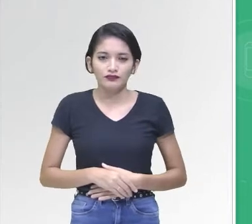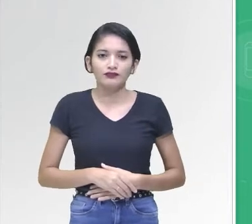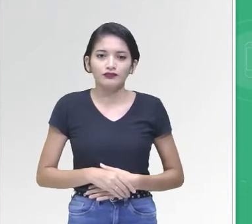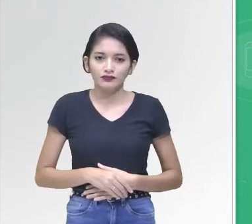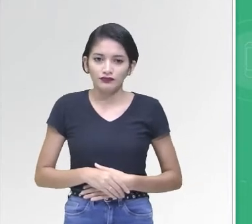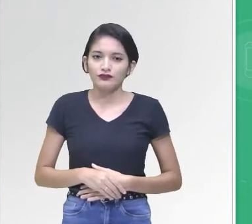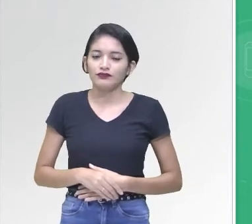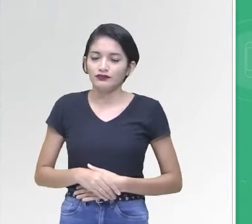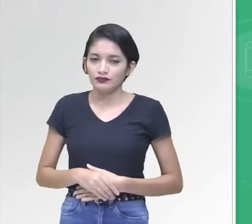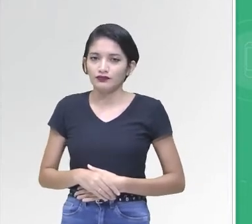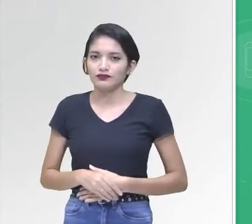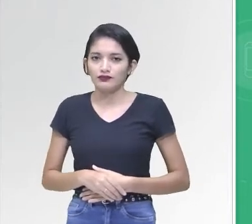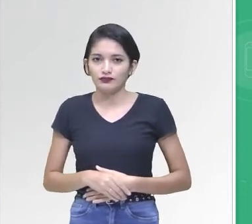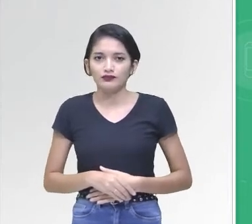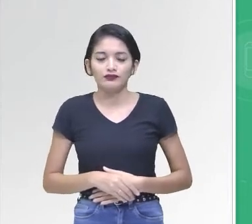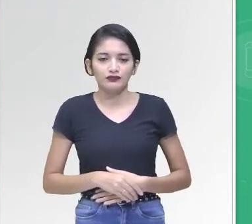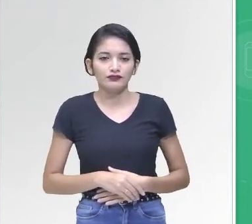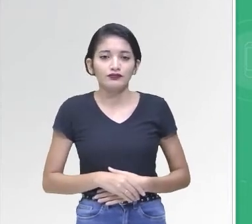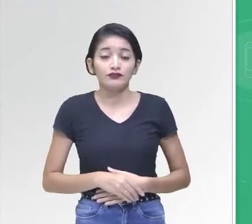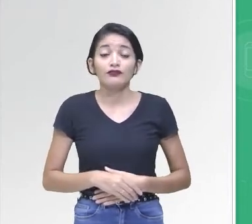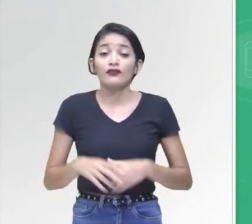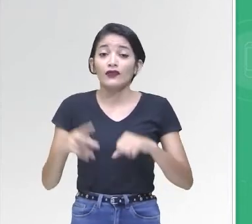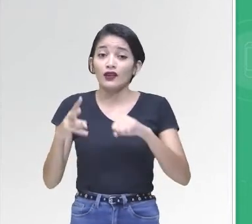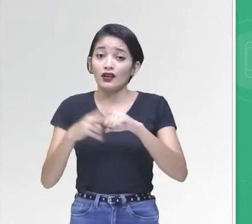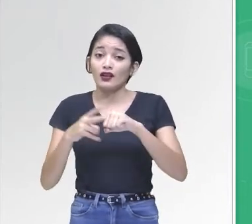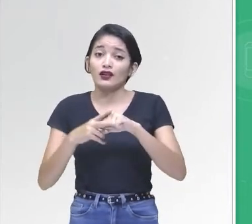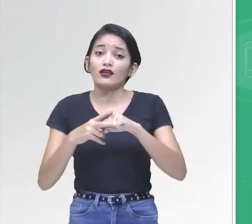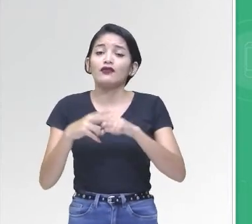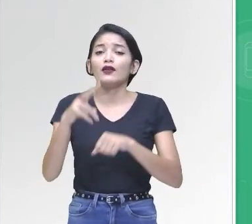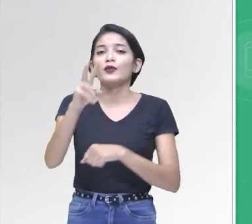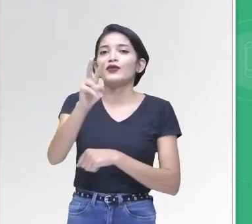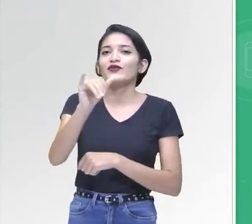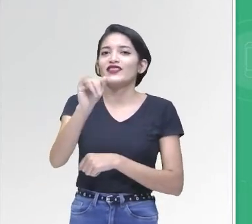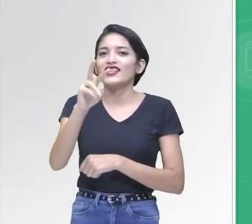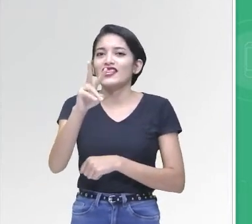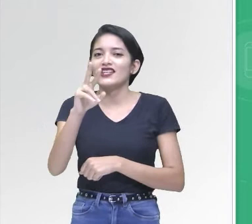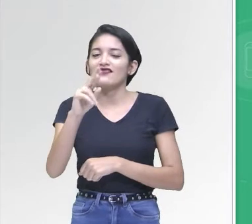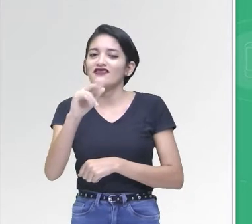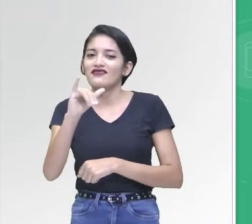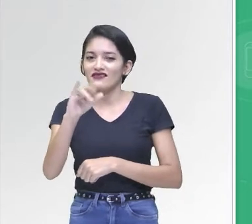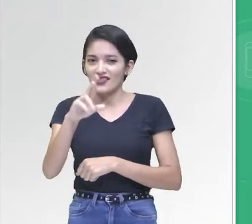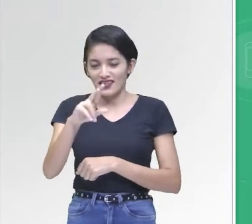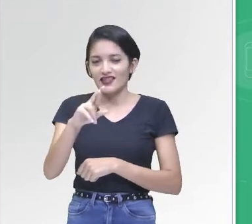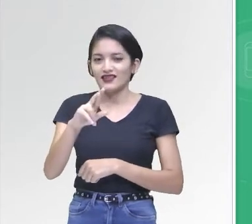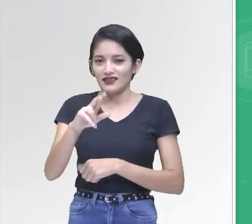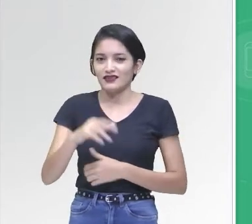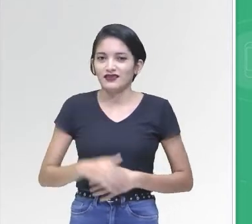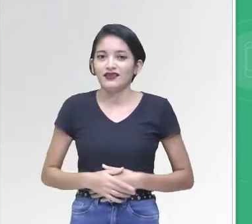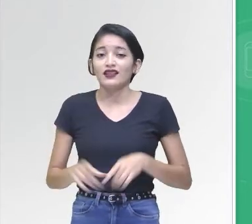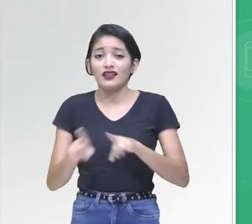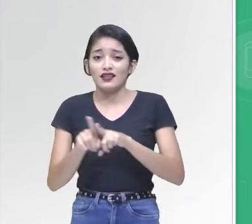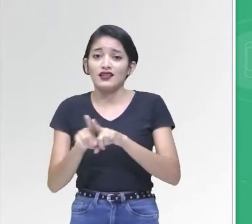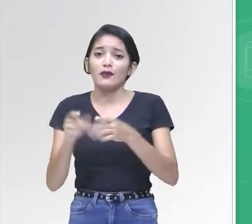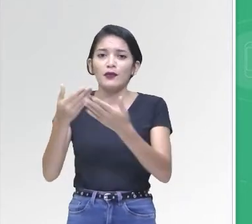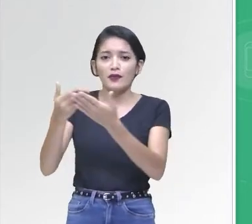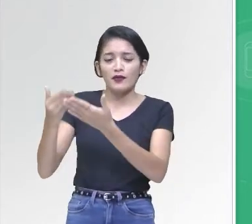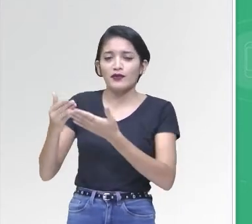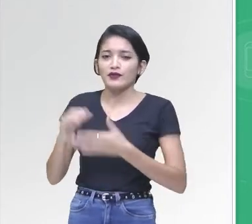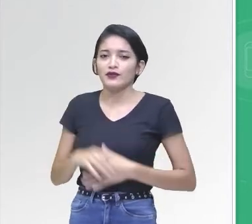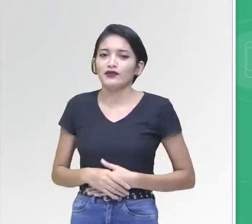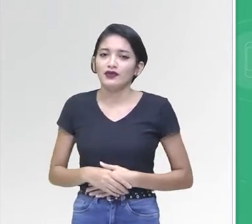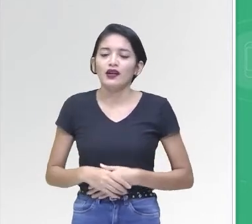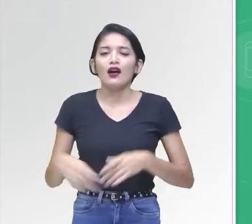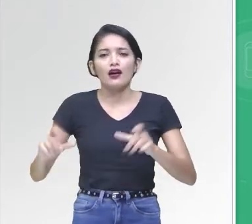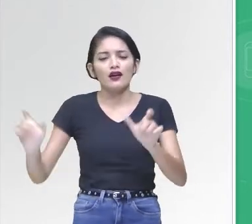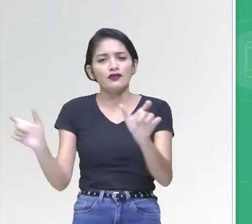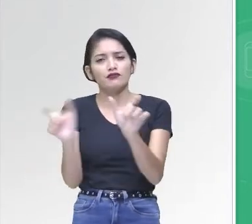escribimos, escribis, escribem. E o verbo bibir, ok? No caso aqui, o verbo bibir. E aí as desinências